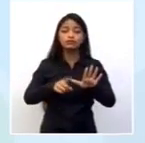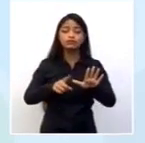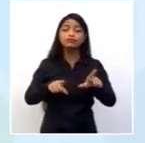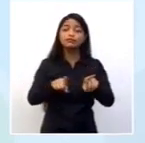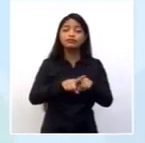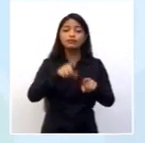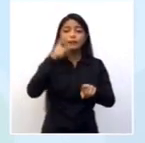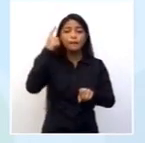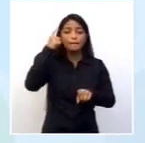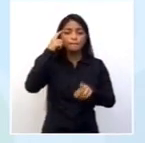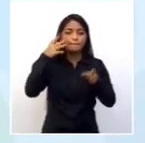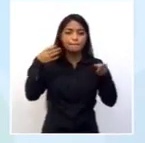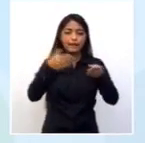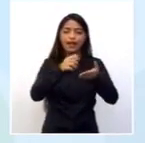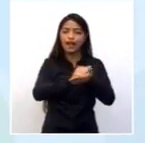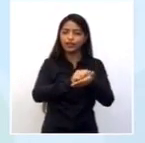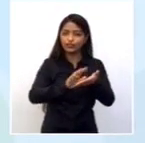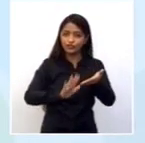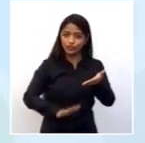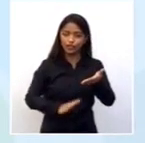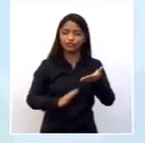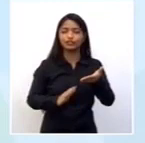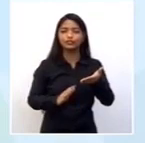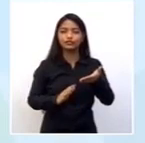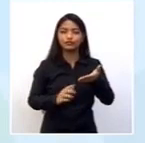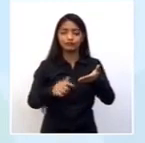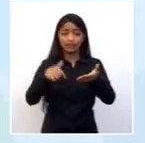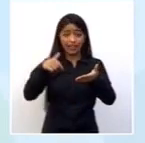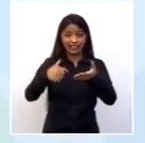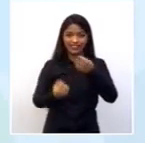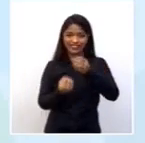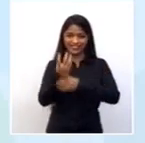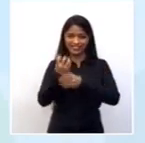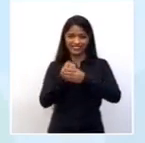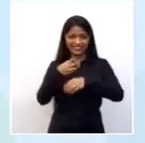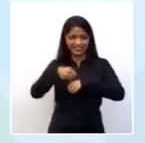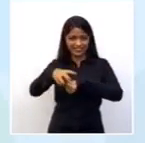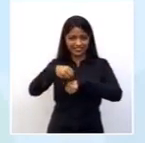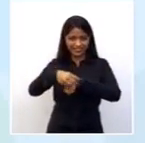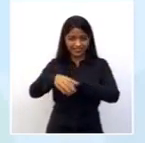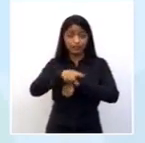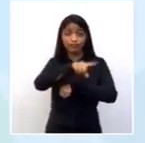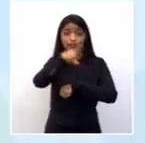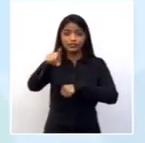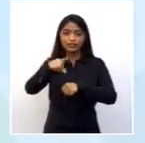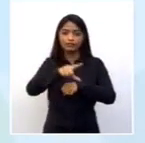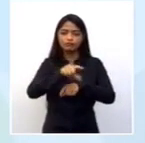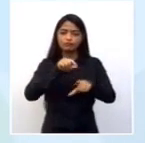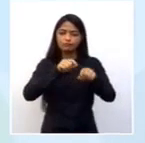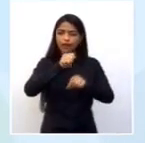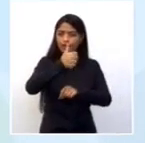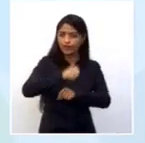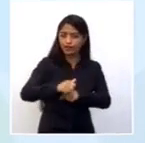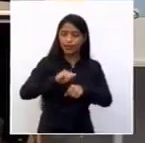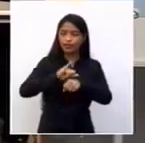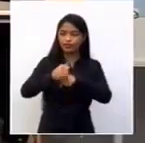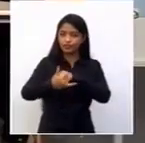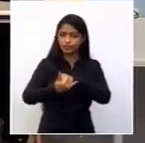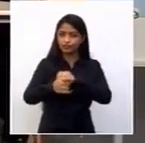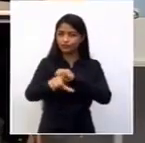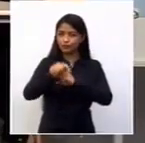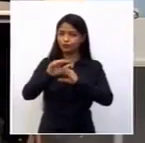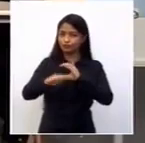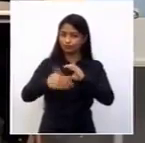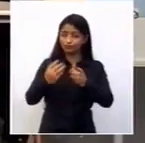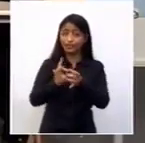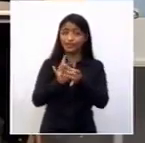nas atividades que foram elaboradas na nossa formação. Nós teremos aí 2 minutos, é isso? Exatamente,